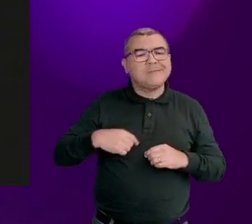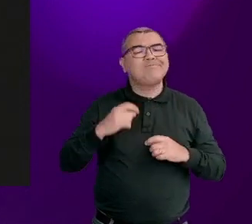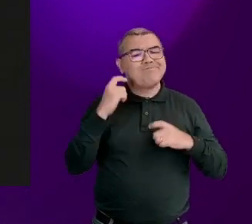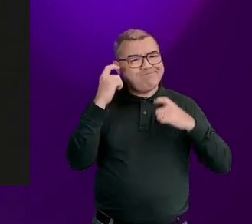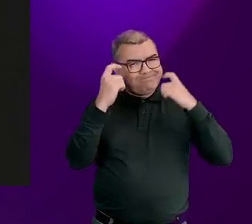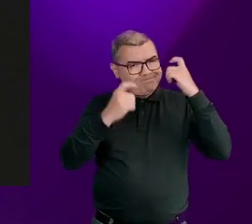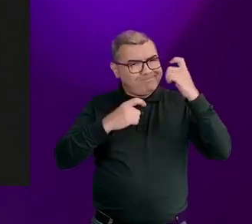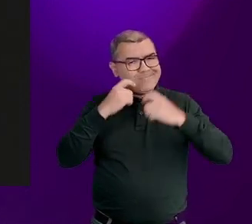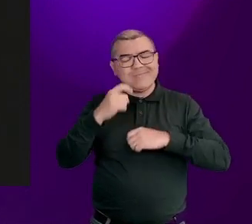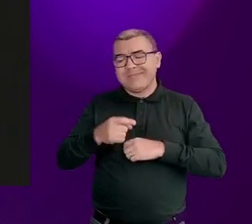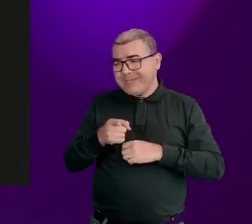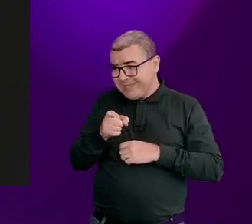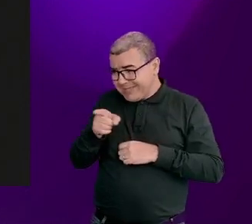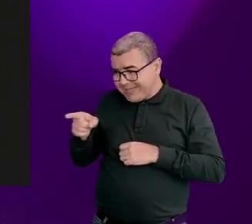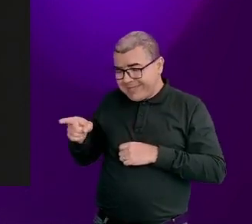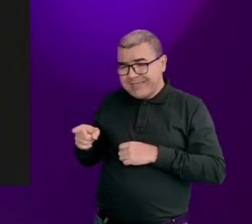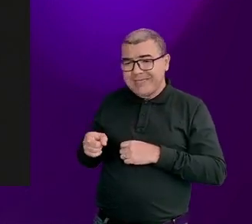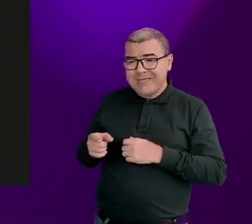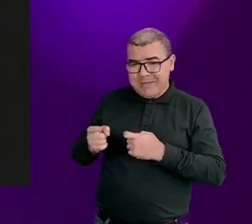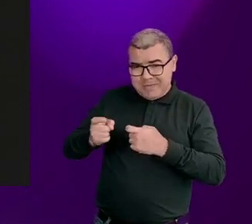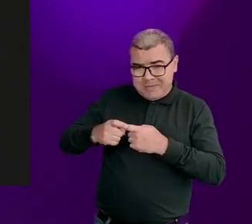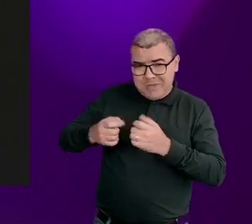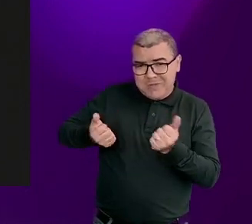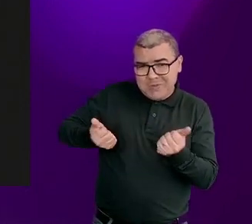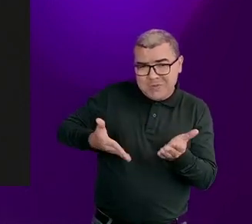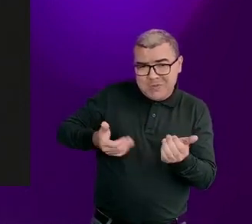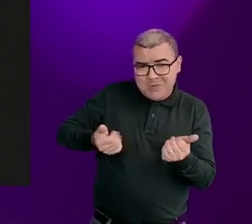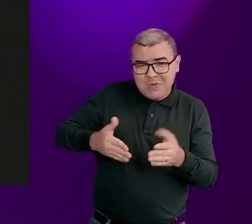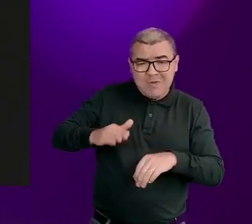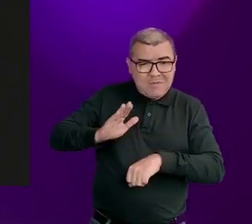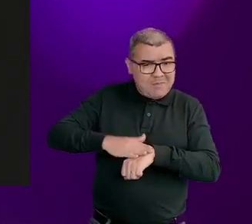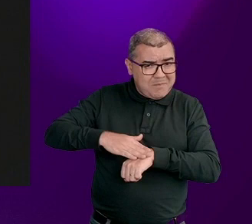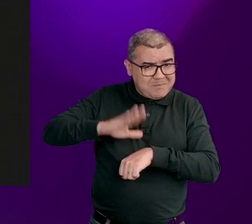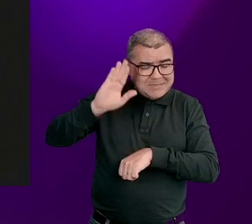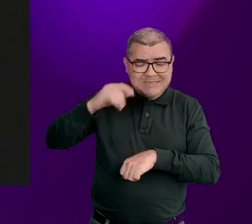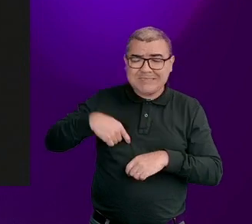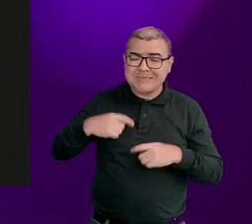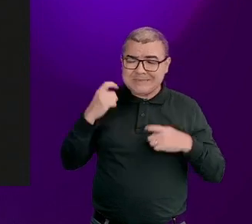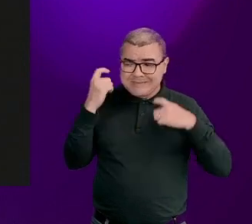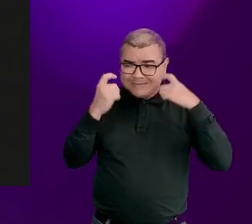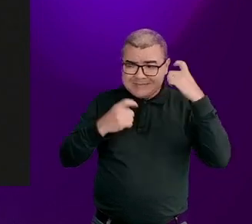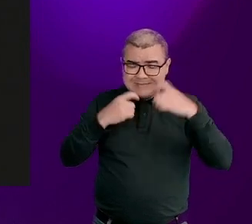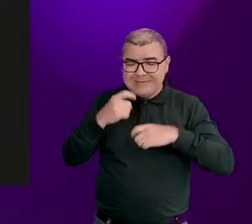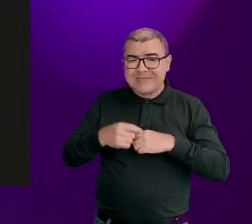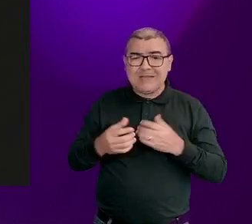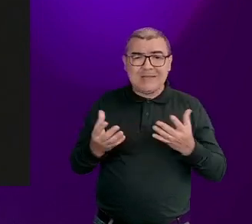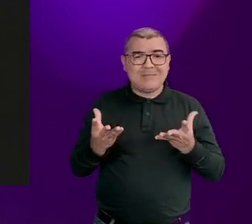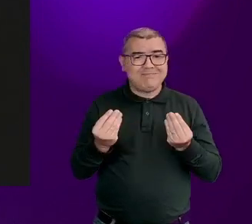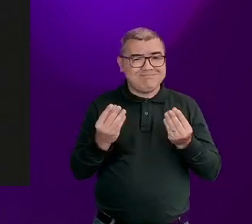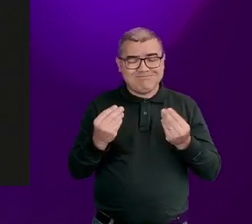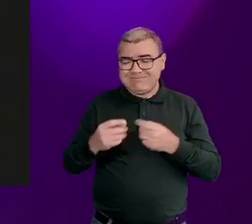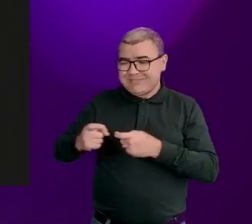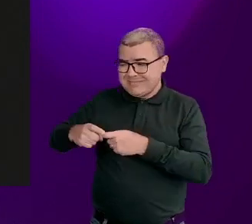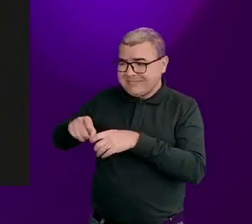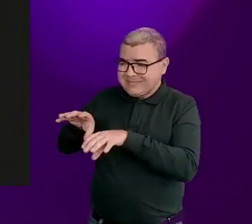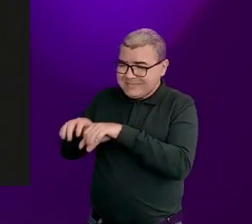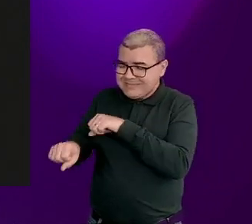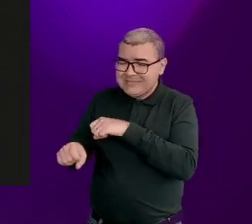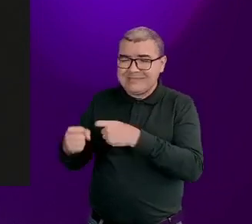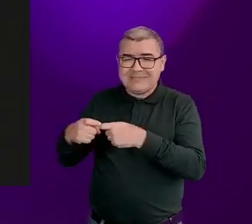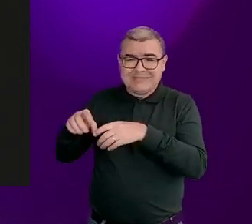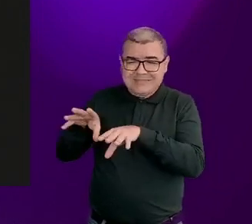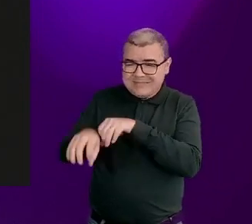muita preocupação, muita mesmo, com esse pessoal que está saindo, entrando nesse mercado